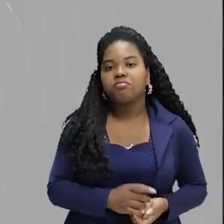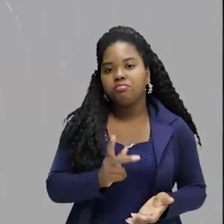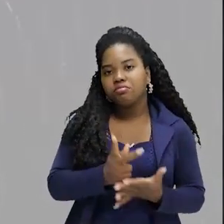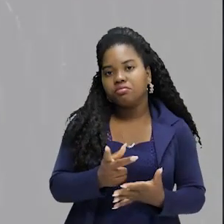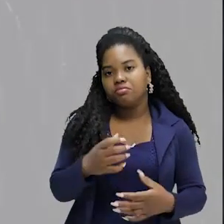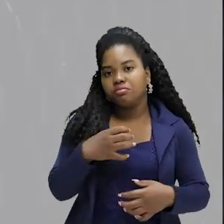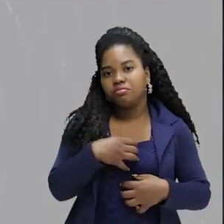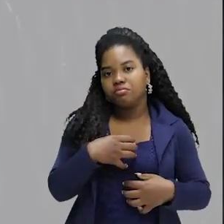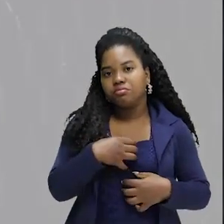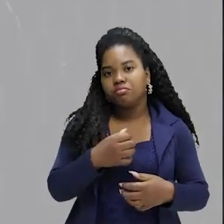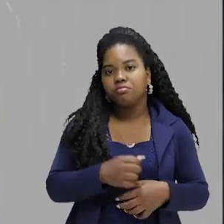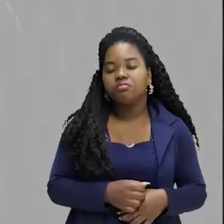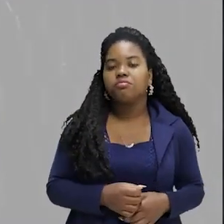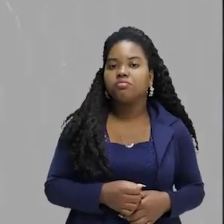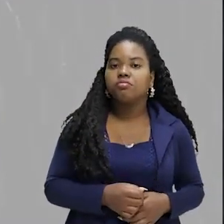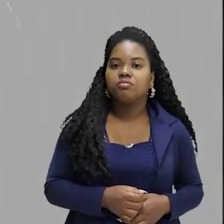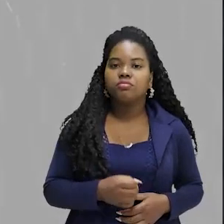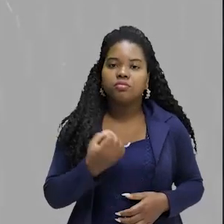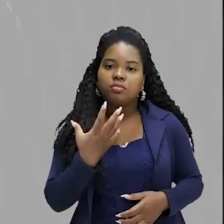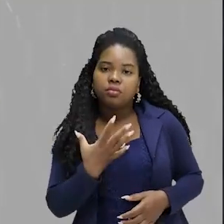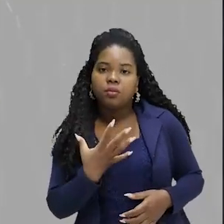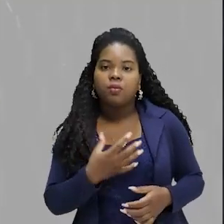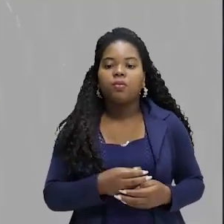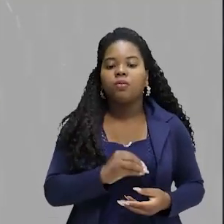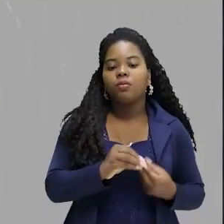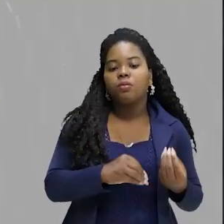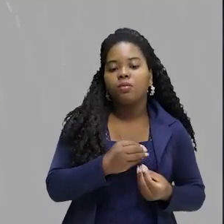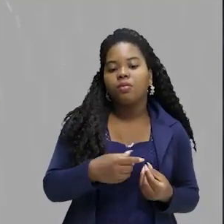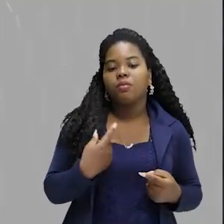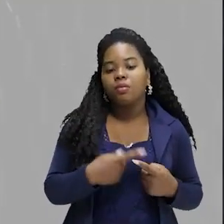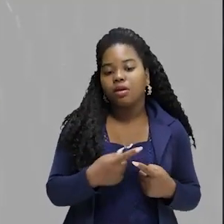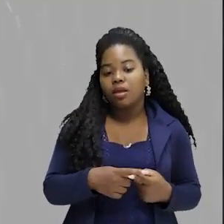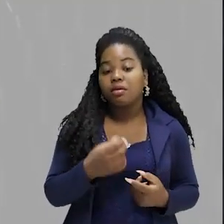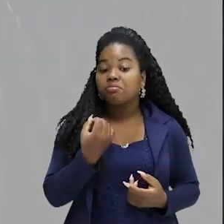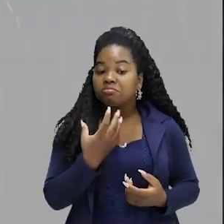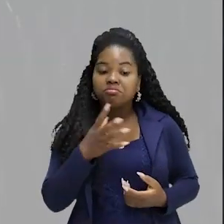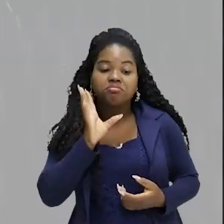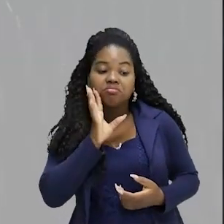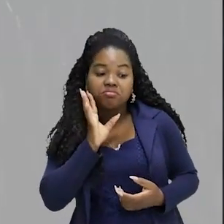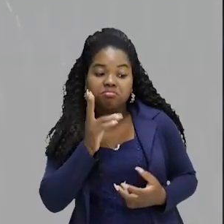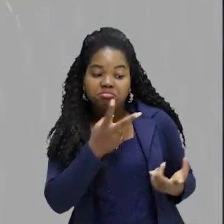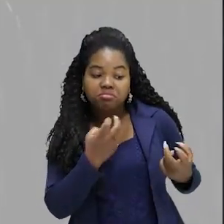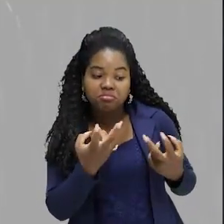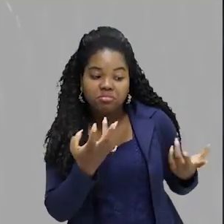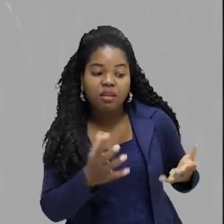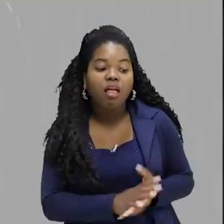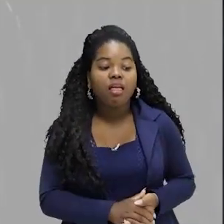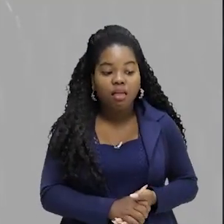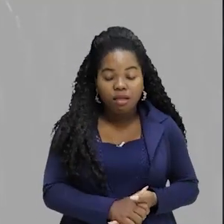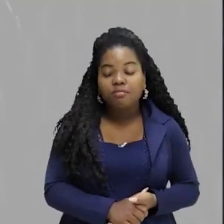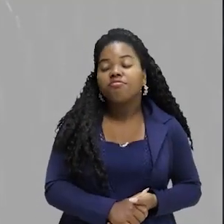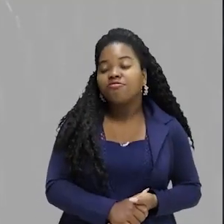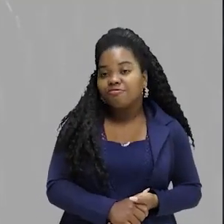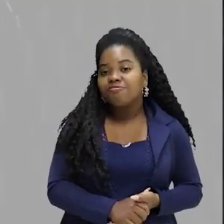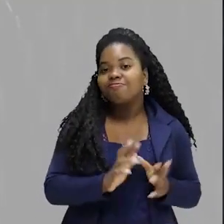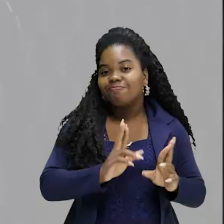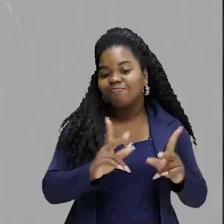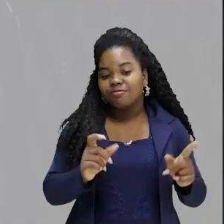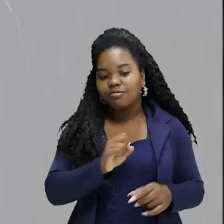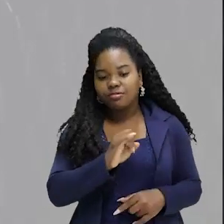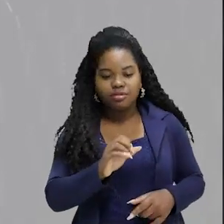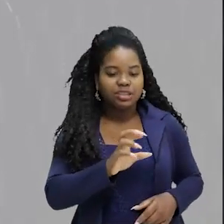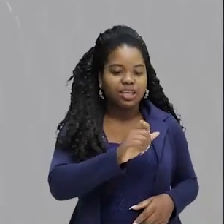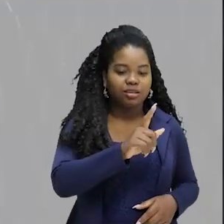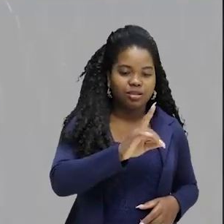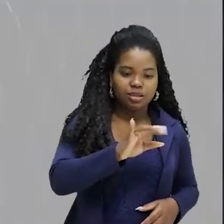gostam dessa reação porque visualmente fica muito legal. E aí você percebe, consegue diferenciar se é